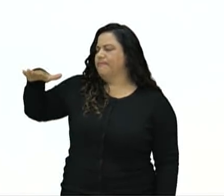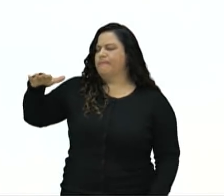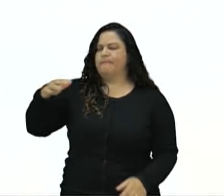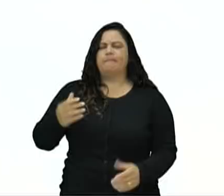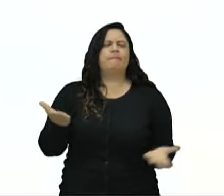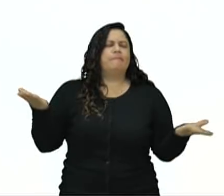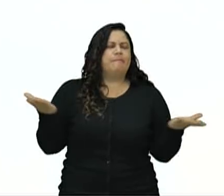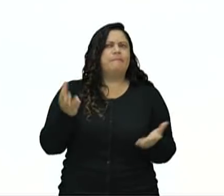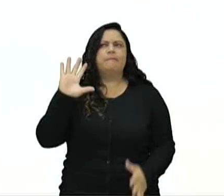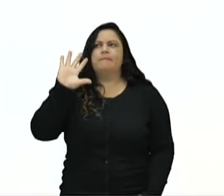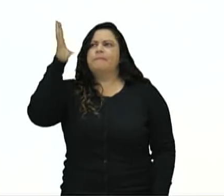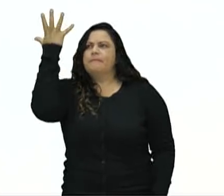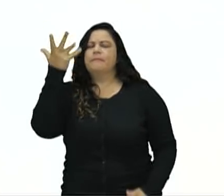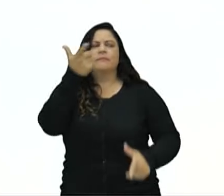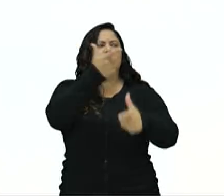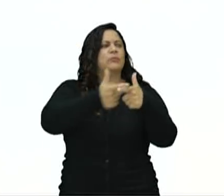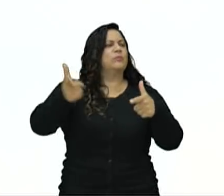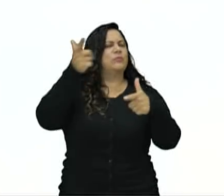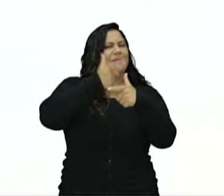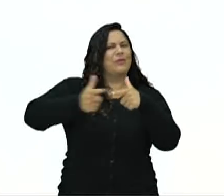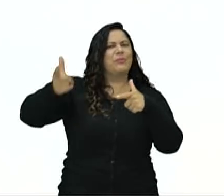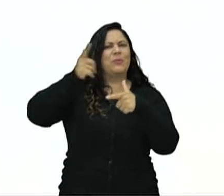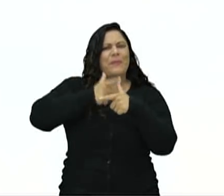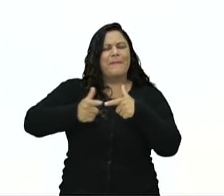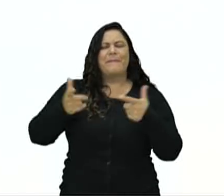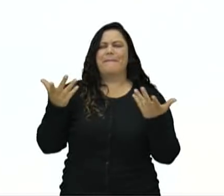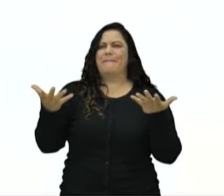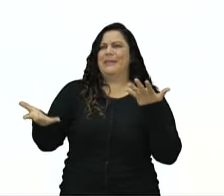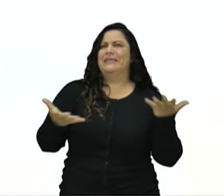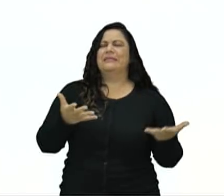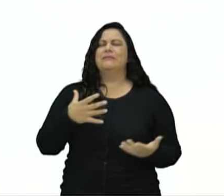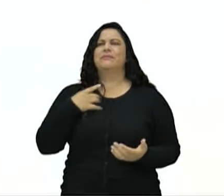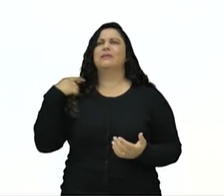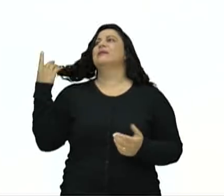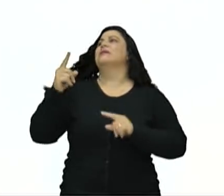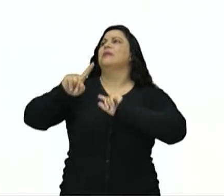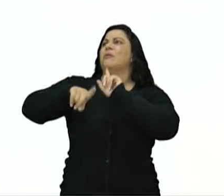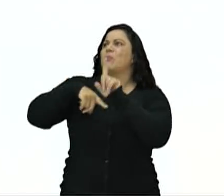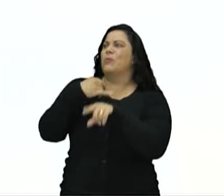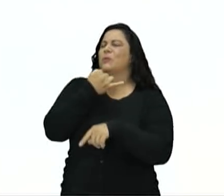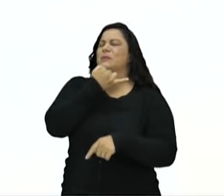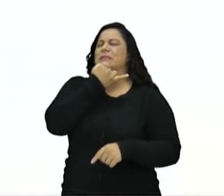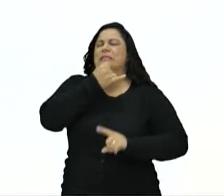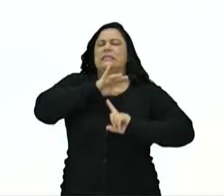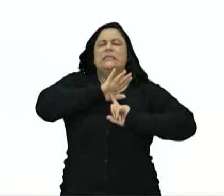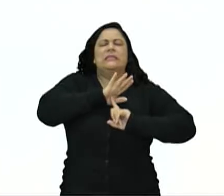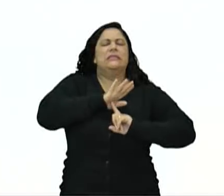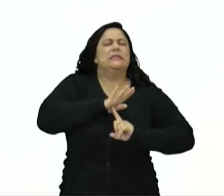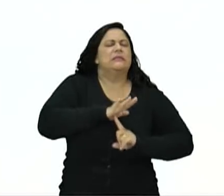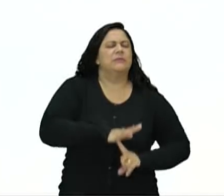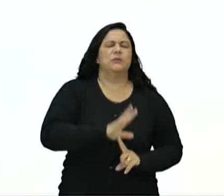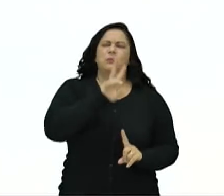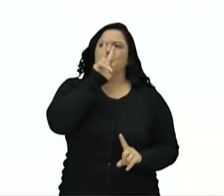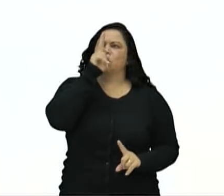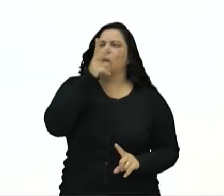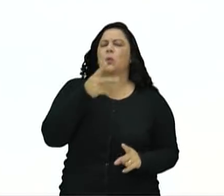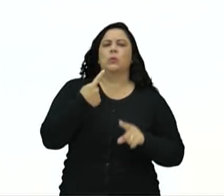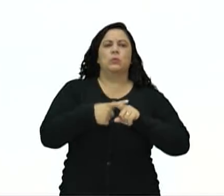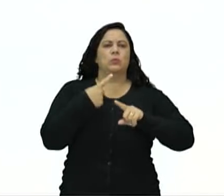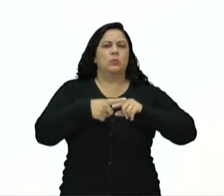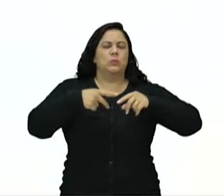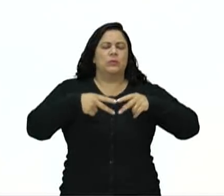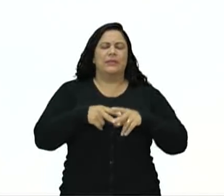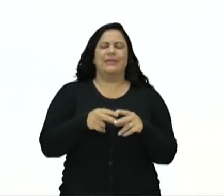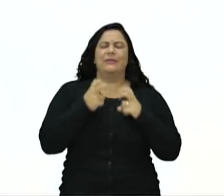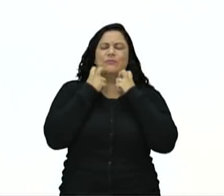problemas internos e externos que culminaram em uma depressão muito forte. Sempre fui muito tímida e